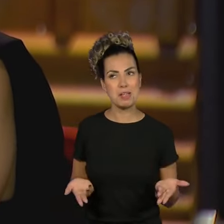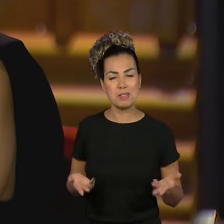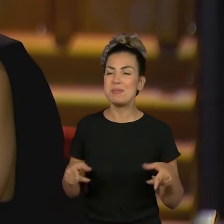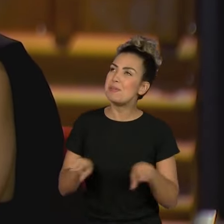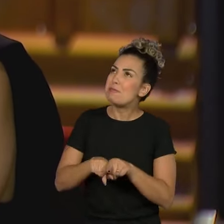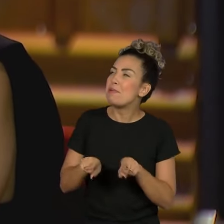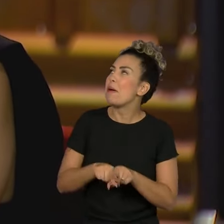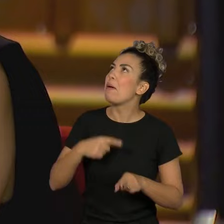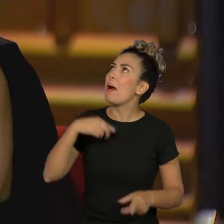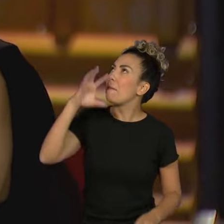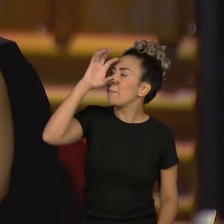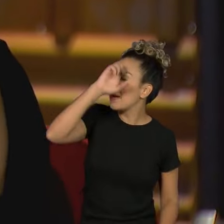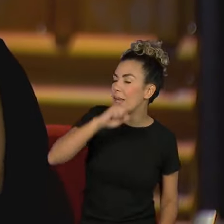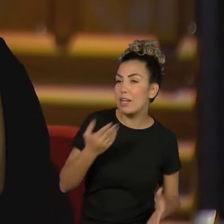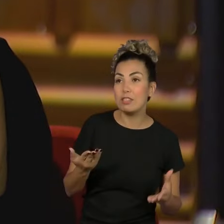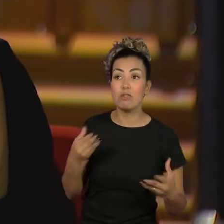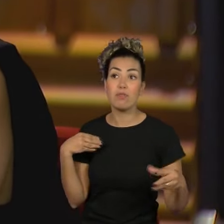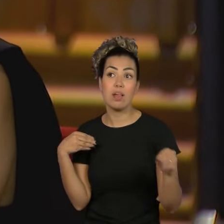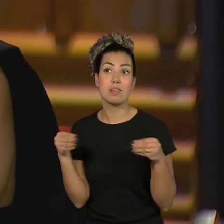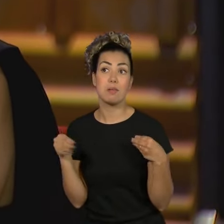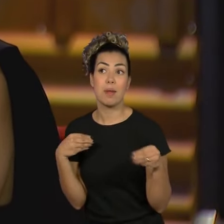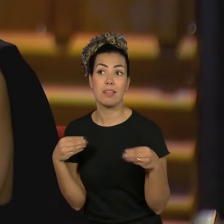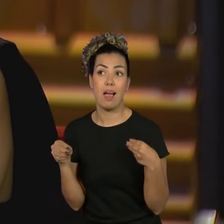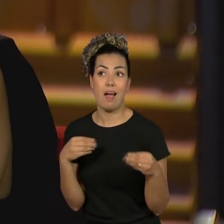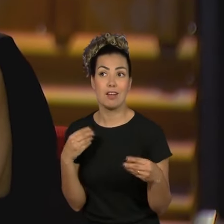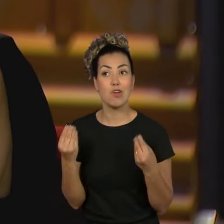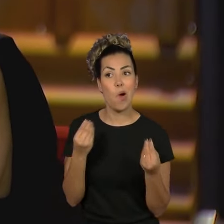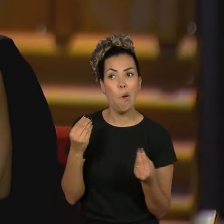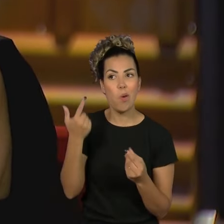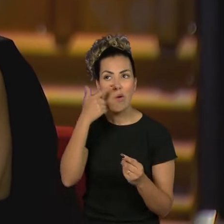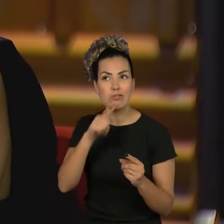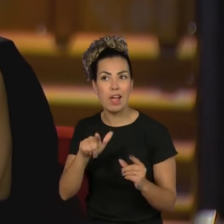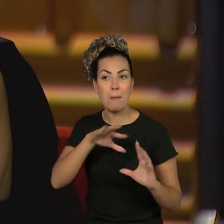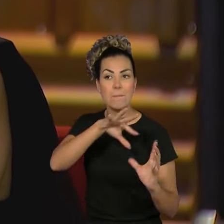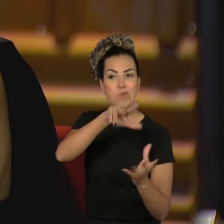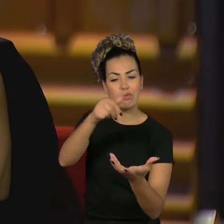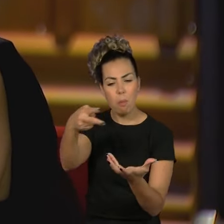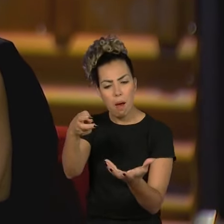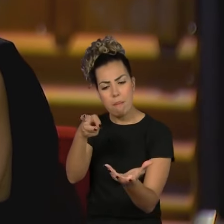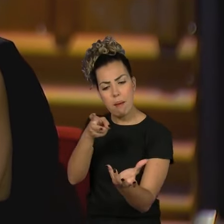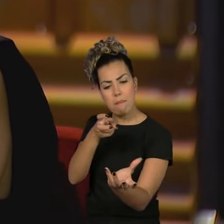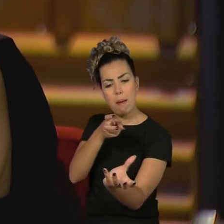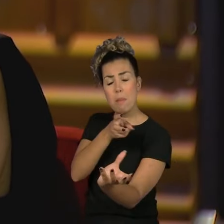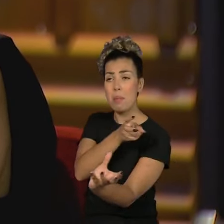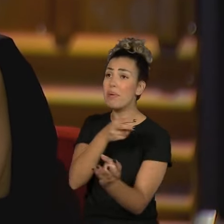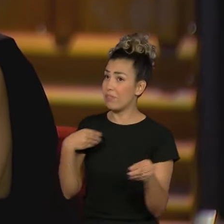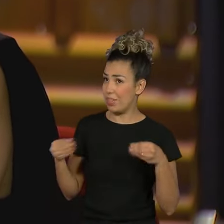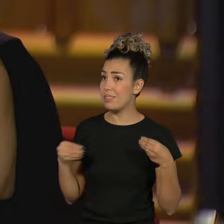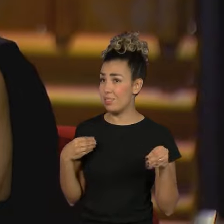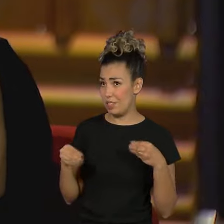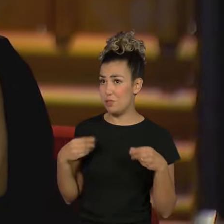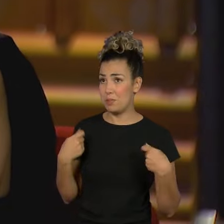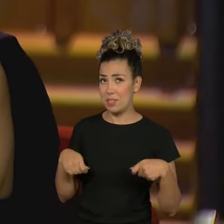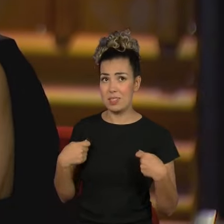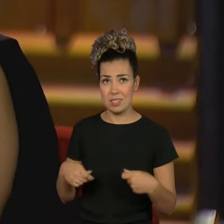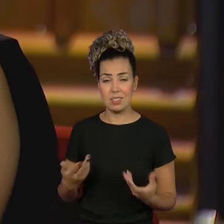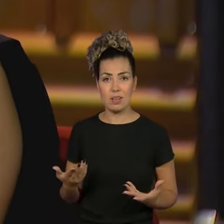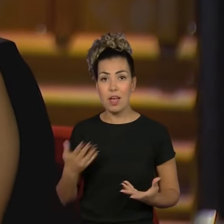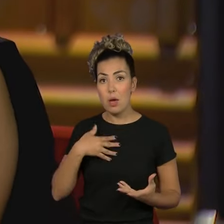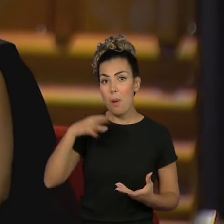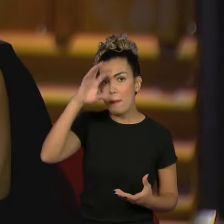eh flexibilidade na leitura do mundo eu aprendo abertura